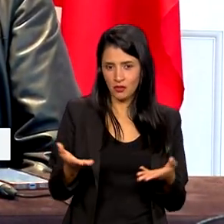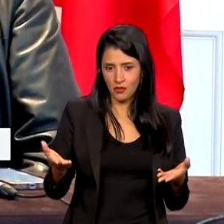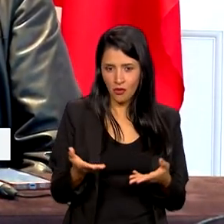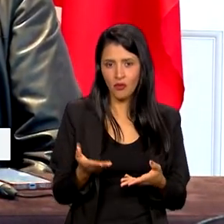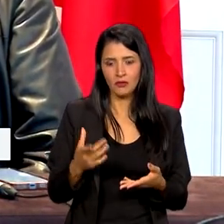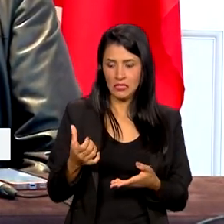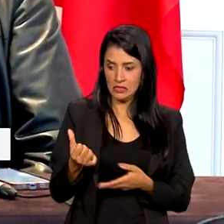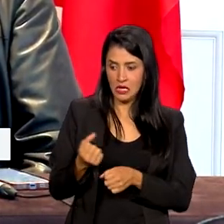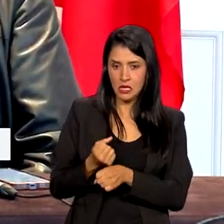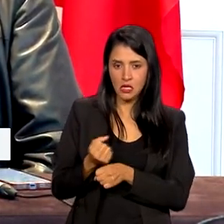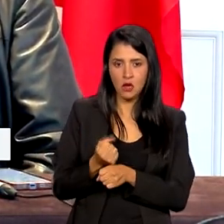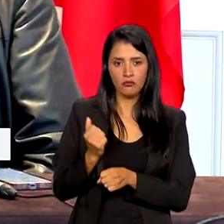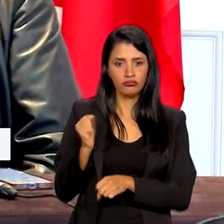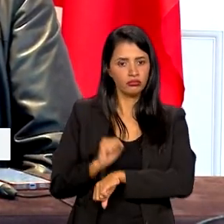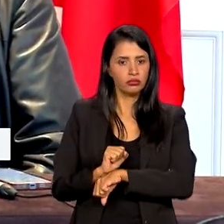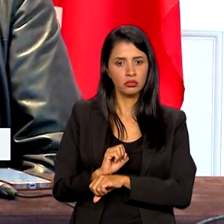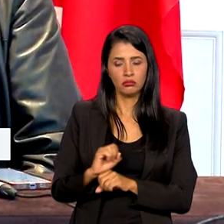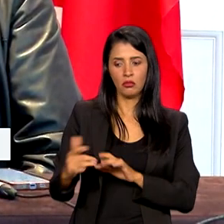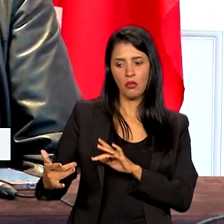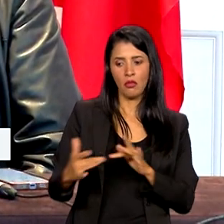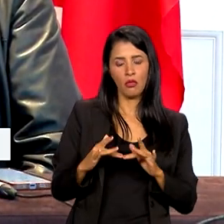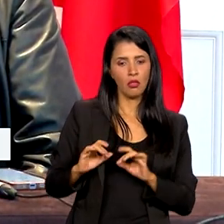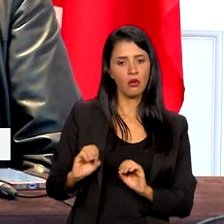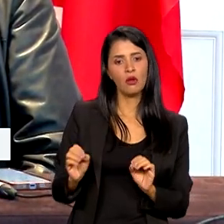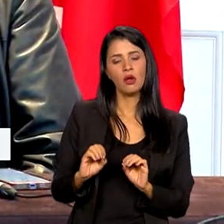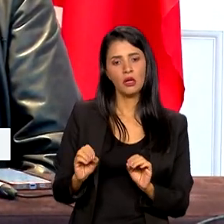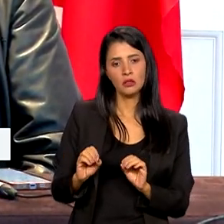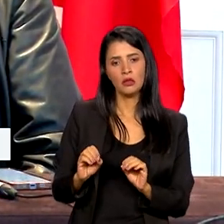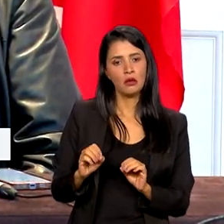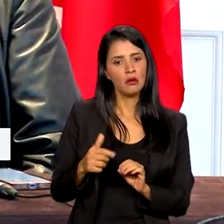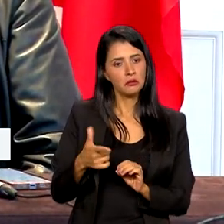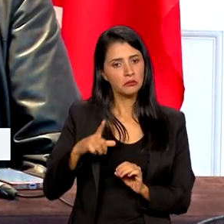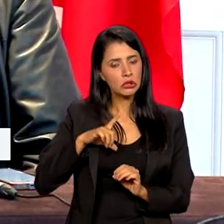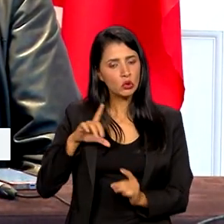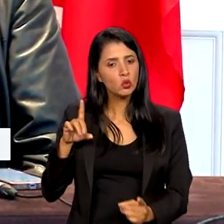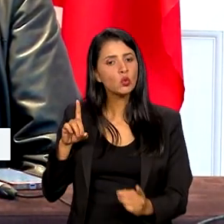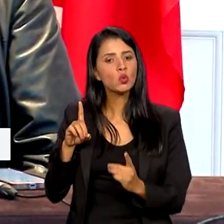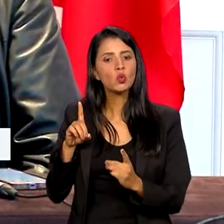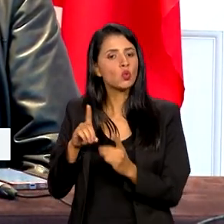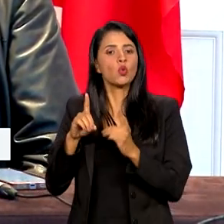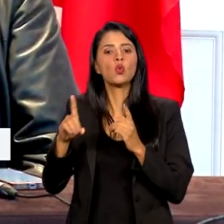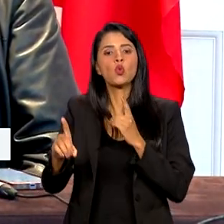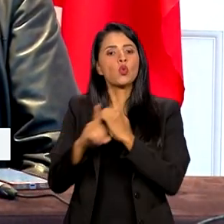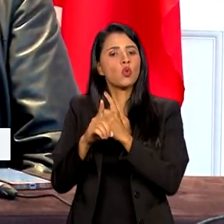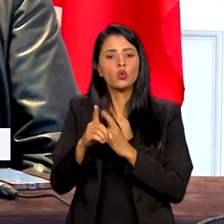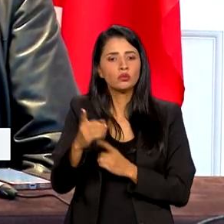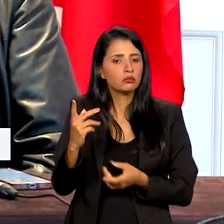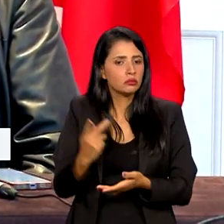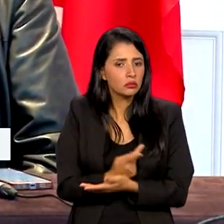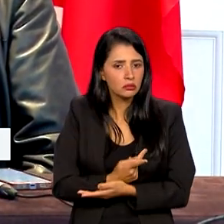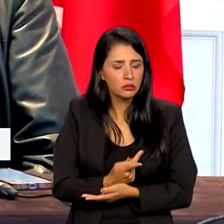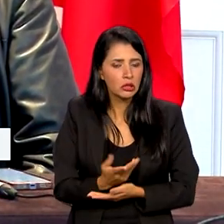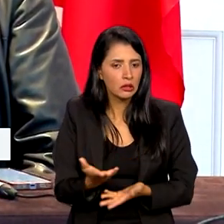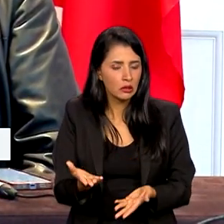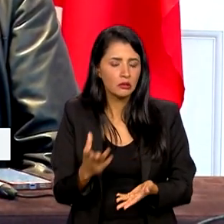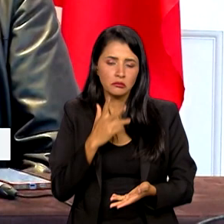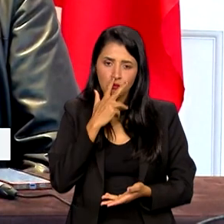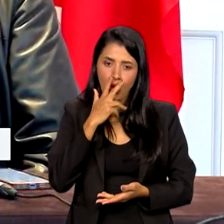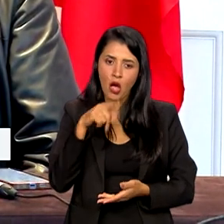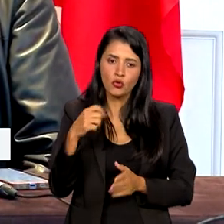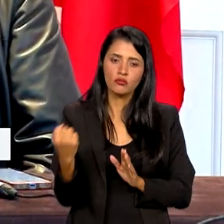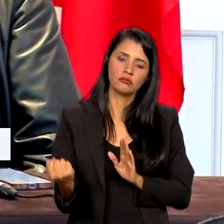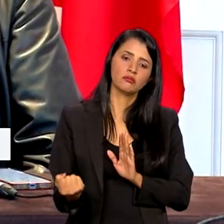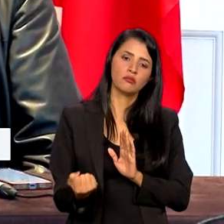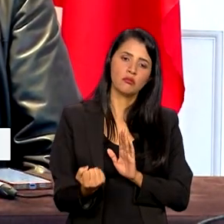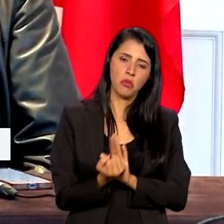de 6 anos sem que esse encontro se realizasse, eu acho que marca